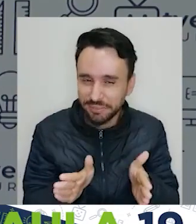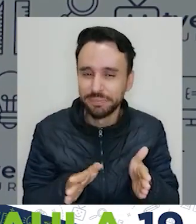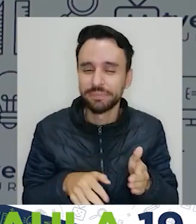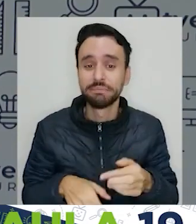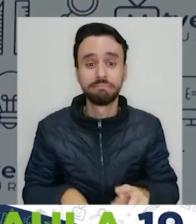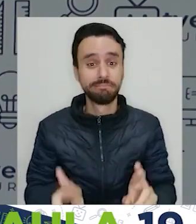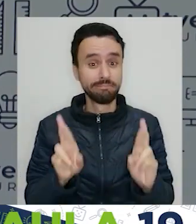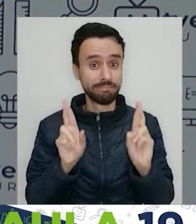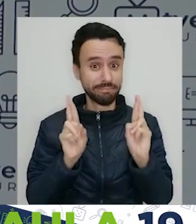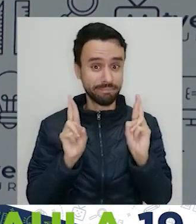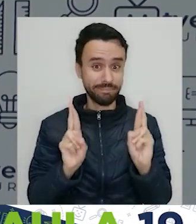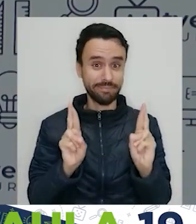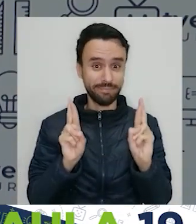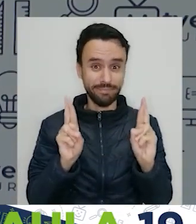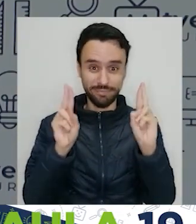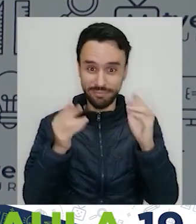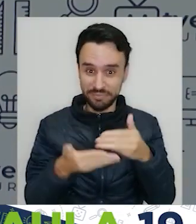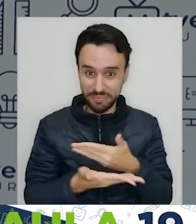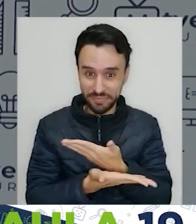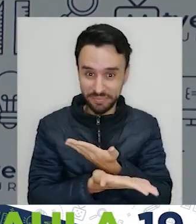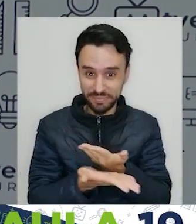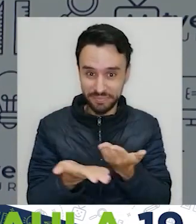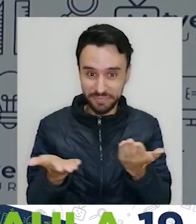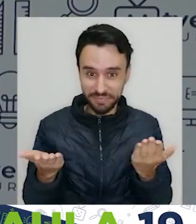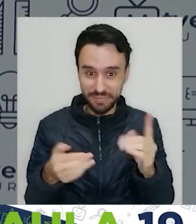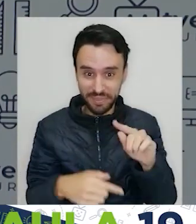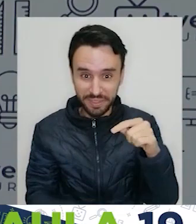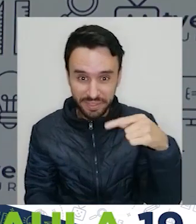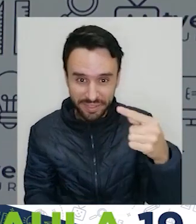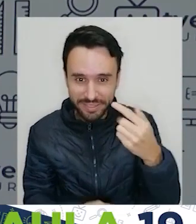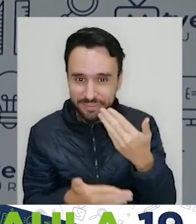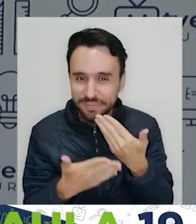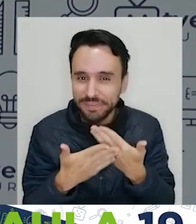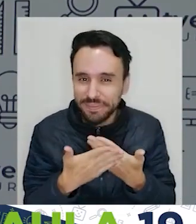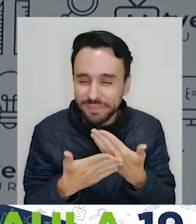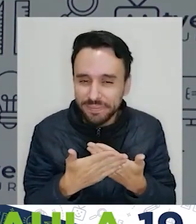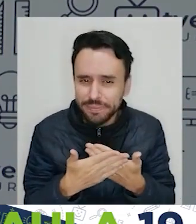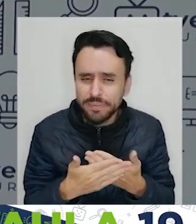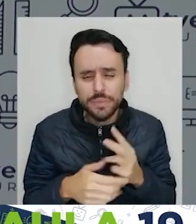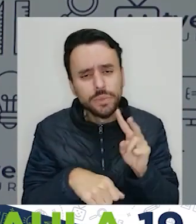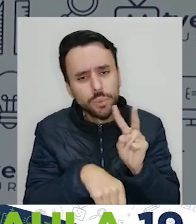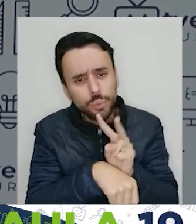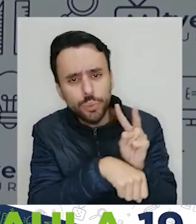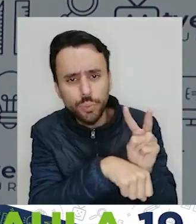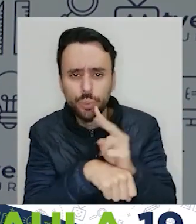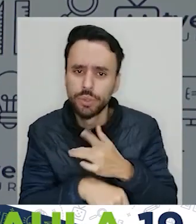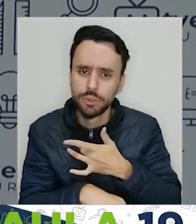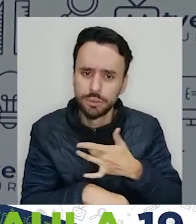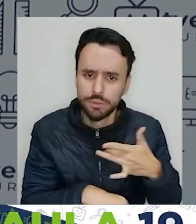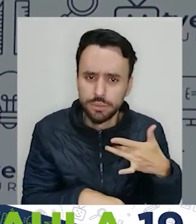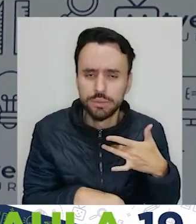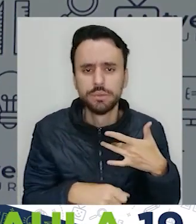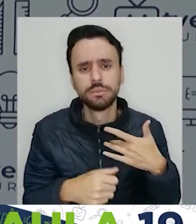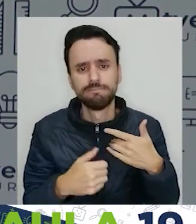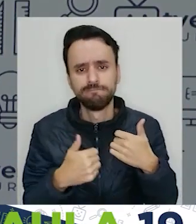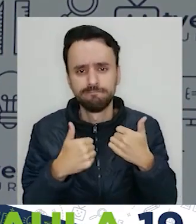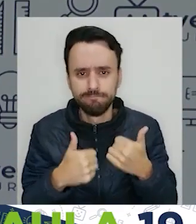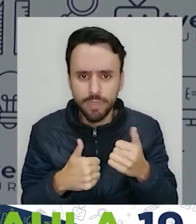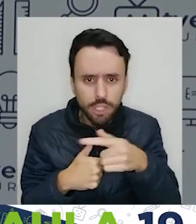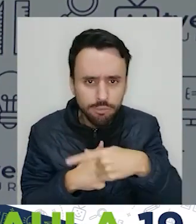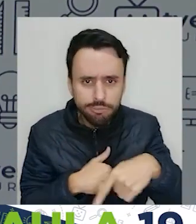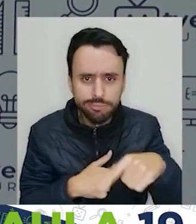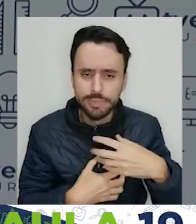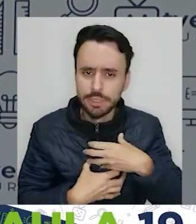eu espero vocês na nossa próxima aula. Se cuidem, fiquem bem